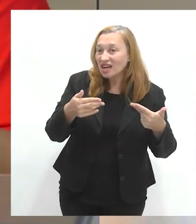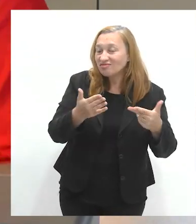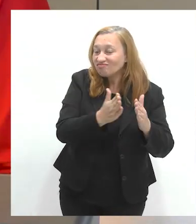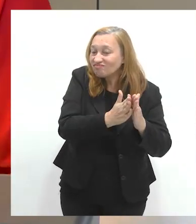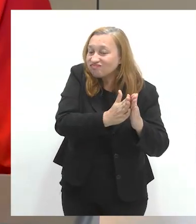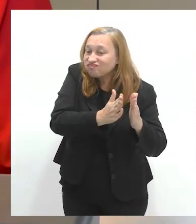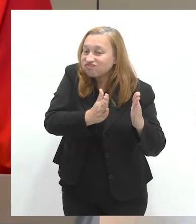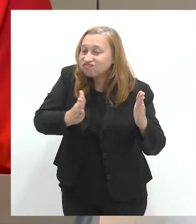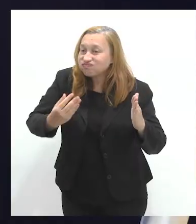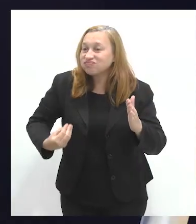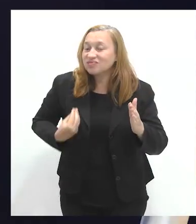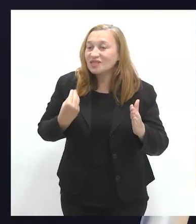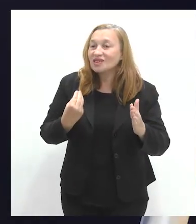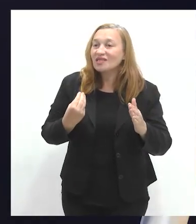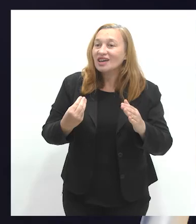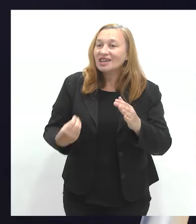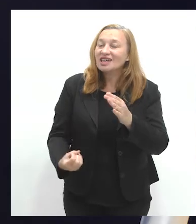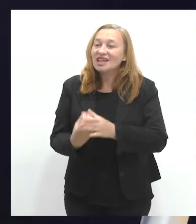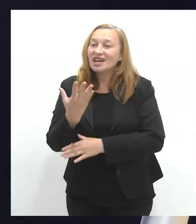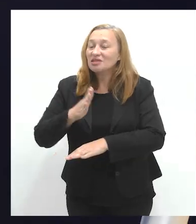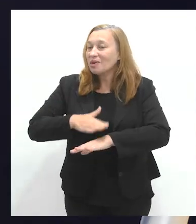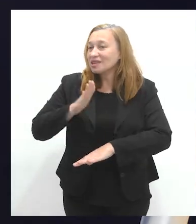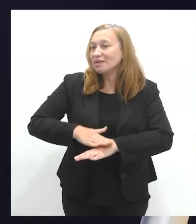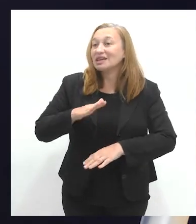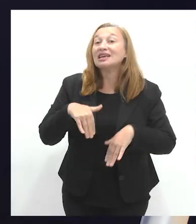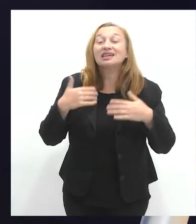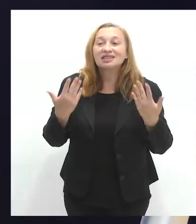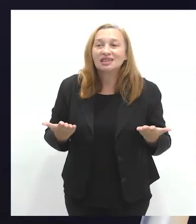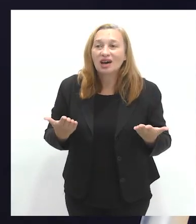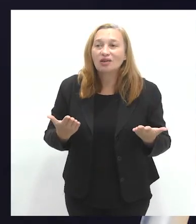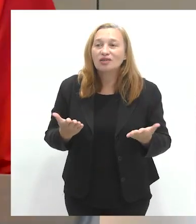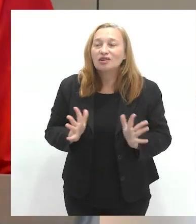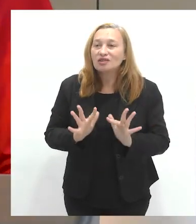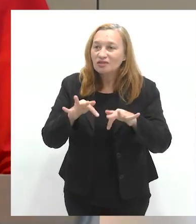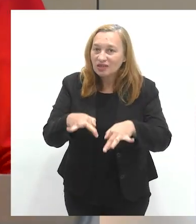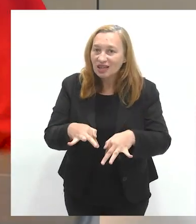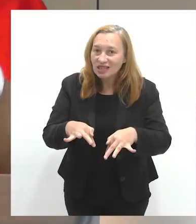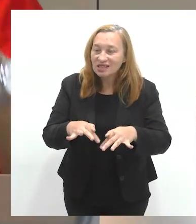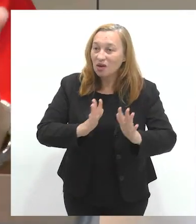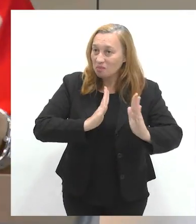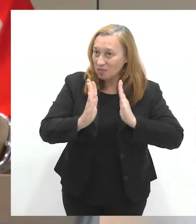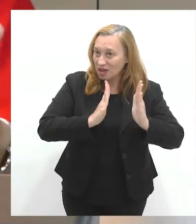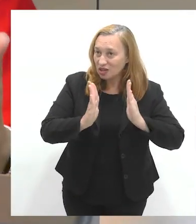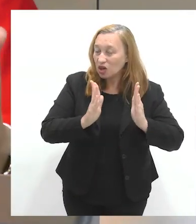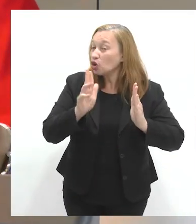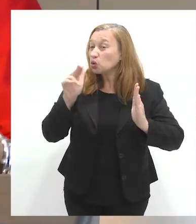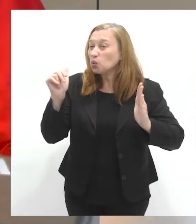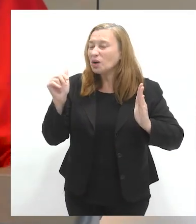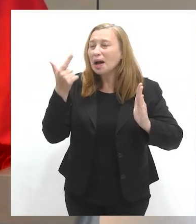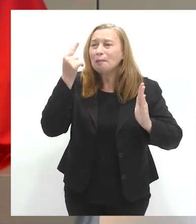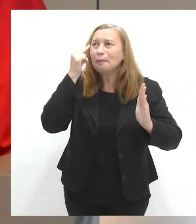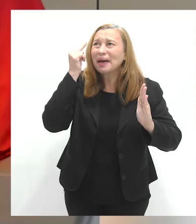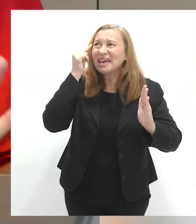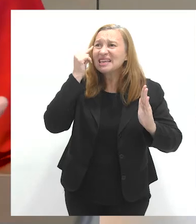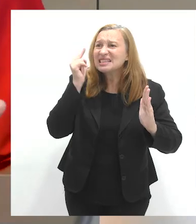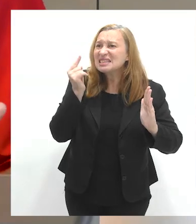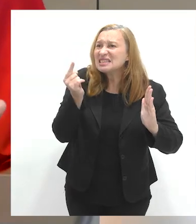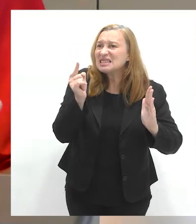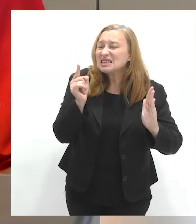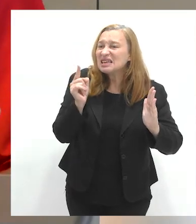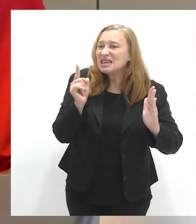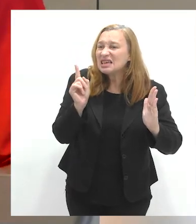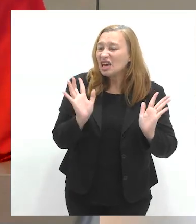passou por várias etapas na sua vida e vem construindo cada vez mais. Então, quando finalizar uma etapa, né? Nunca